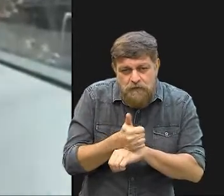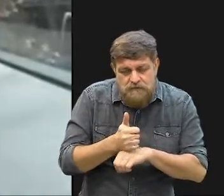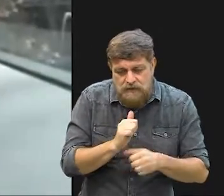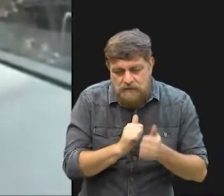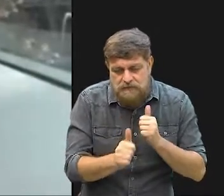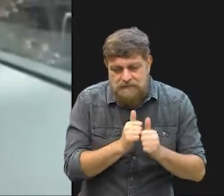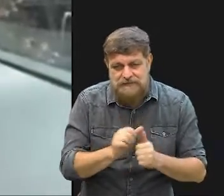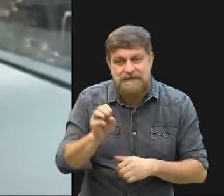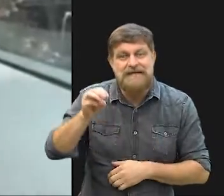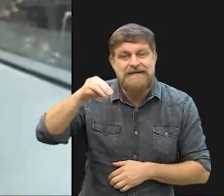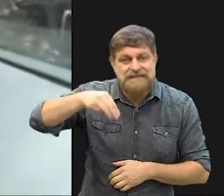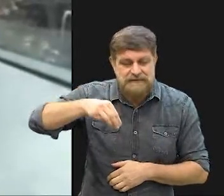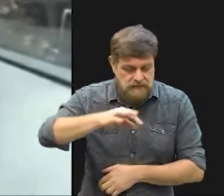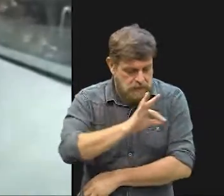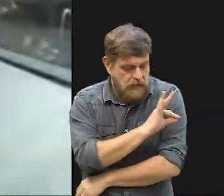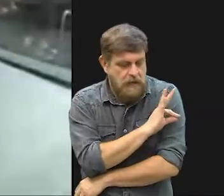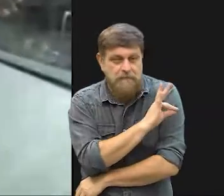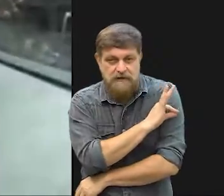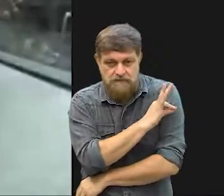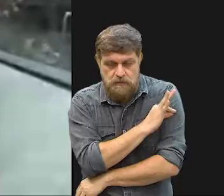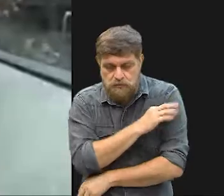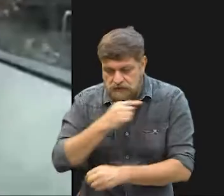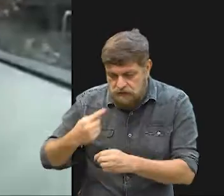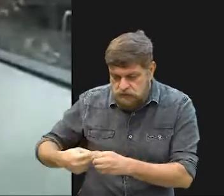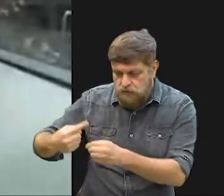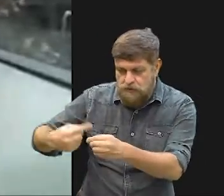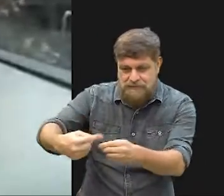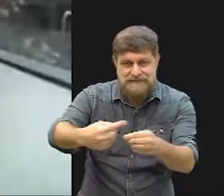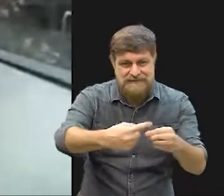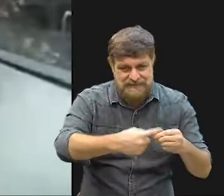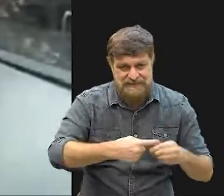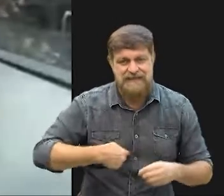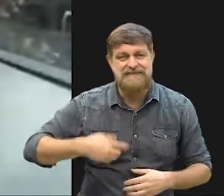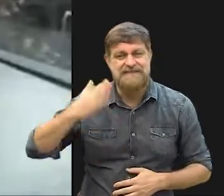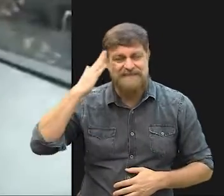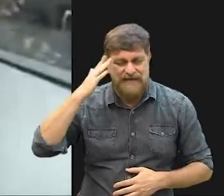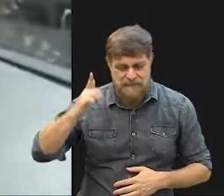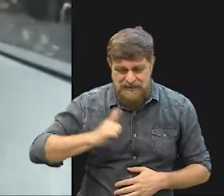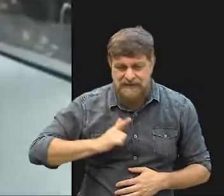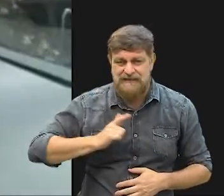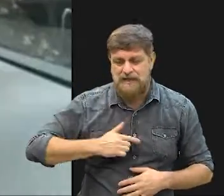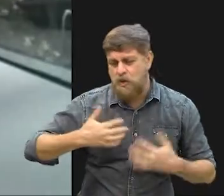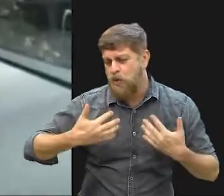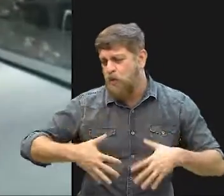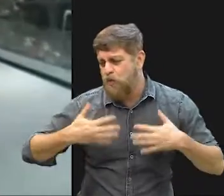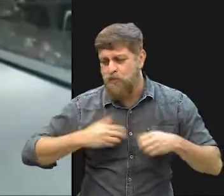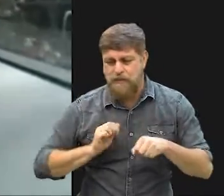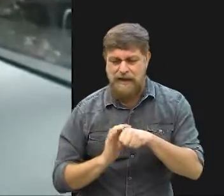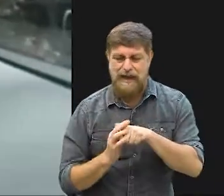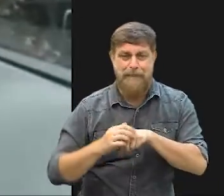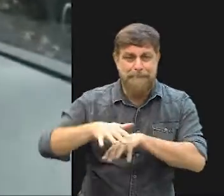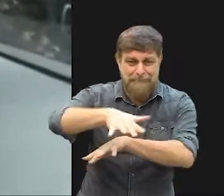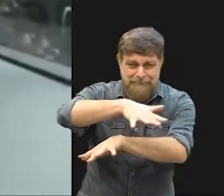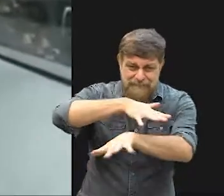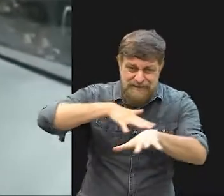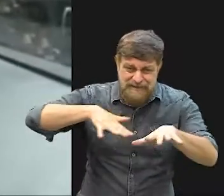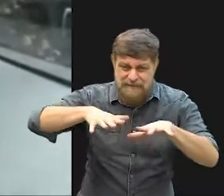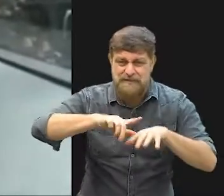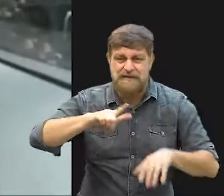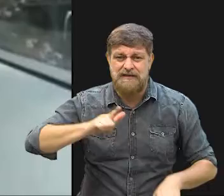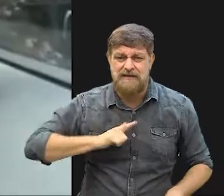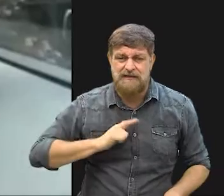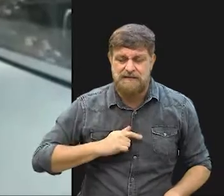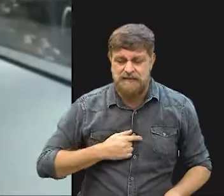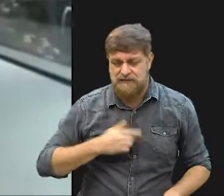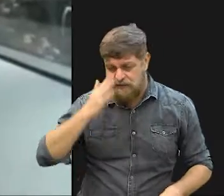esporte, acredito que sim, prefeitura de alguns lugares. Claro que a gente tem uma demanda muito grande, né? Com pandemia agora, acredito que esteja virando